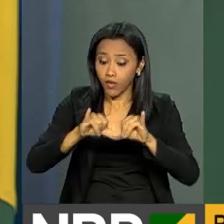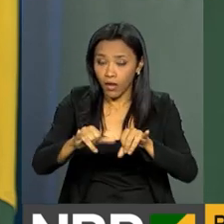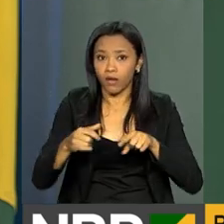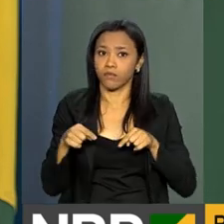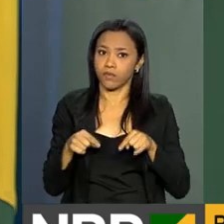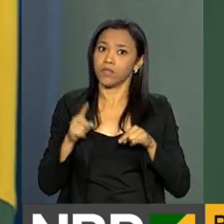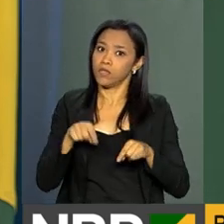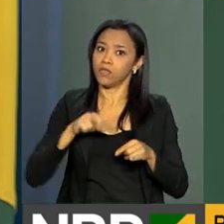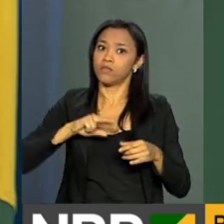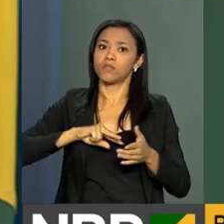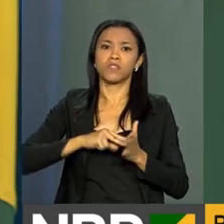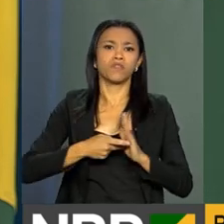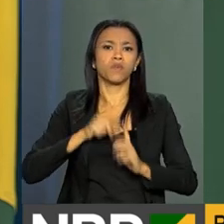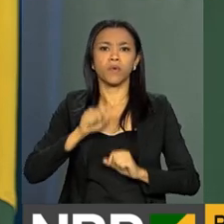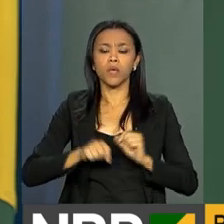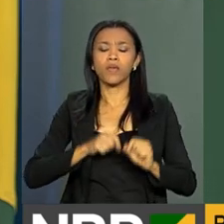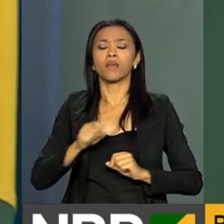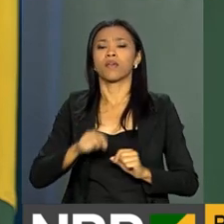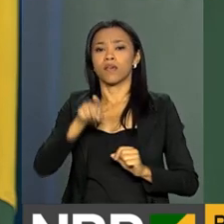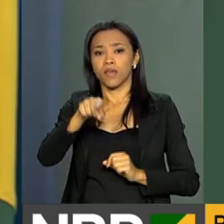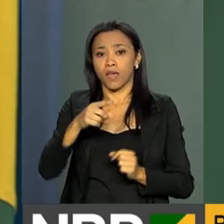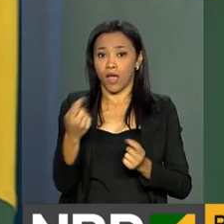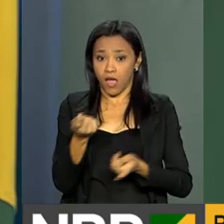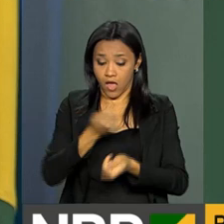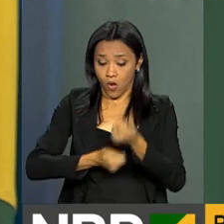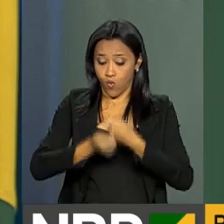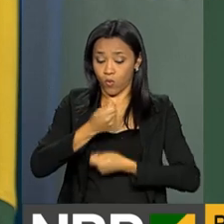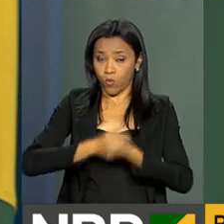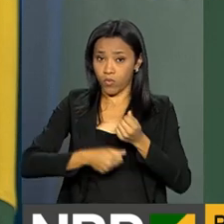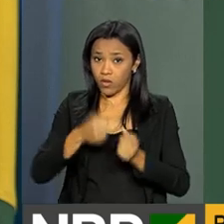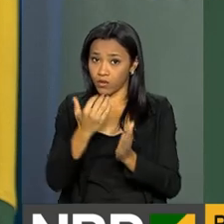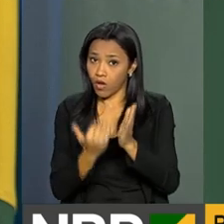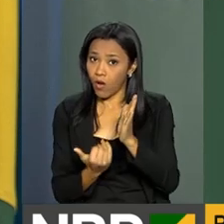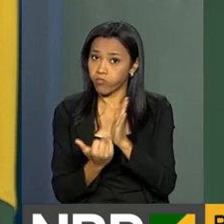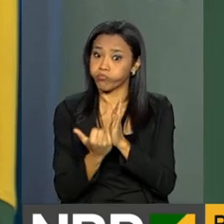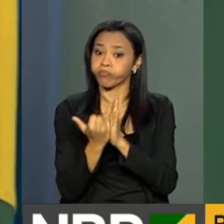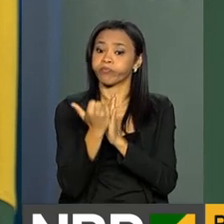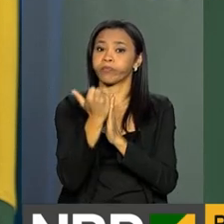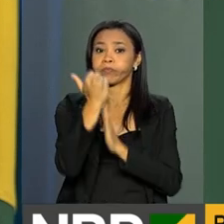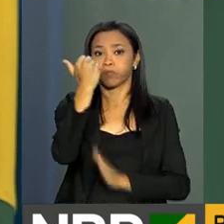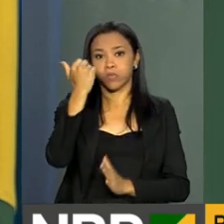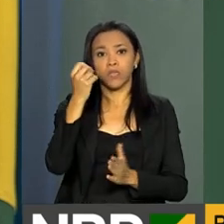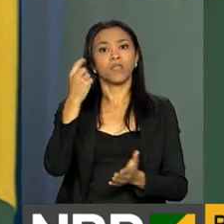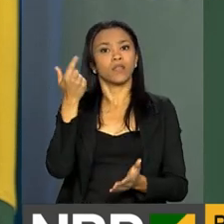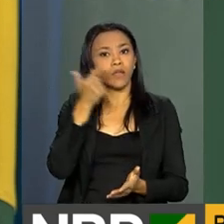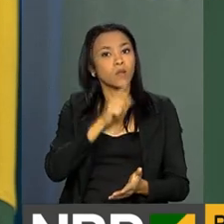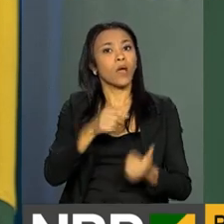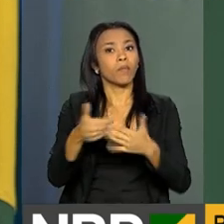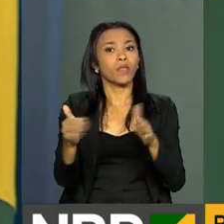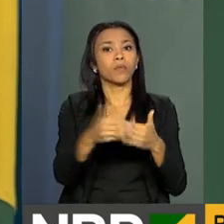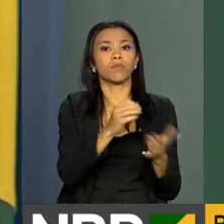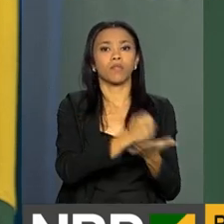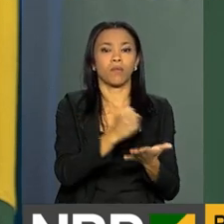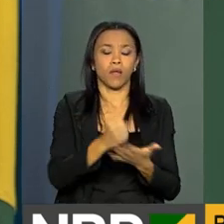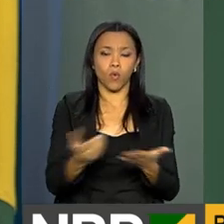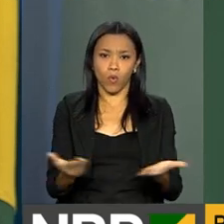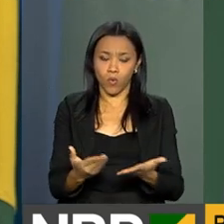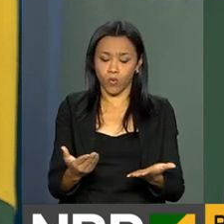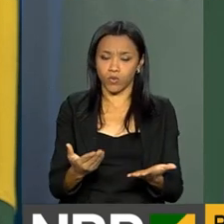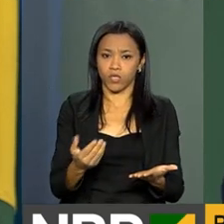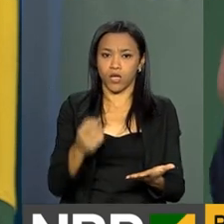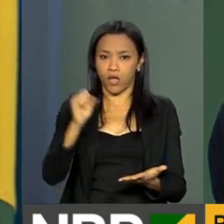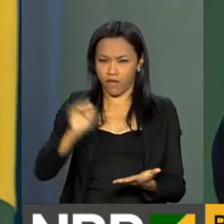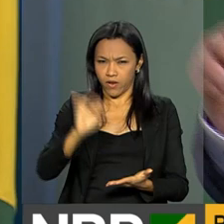se recupera, que volta a gerar empregos. Convenhamos, quando nós pegamos uma inflação que hoje está em